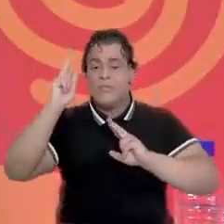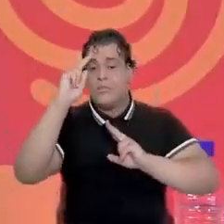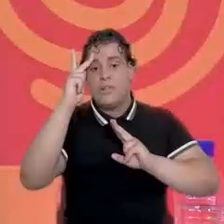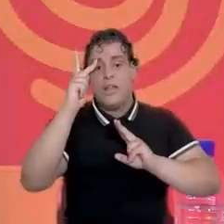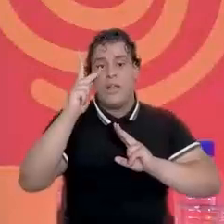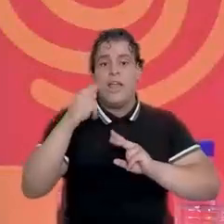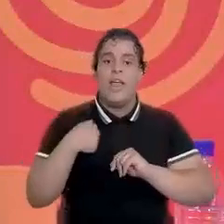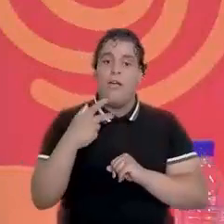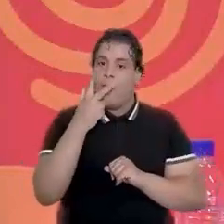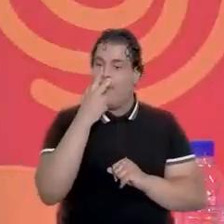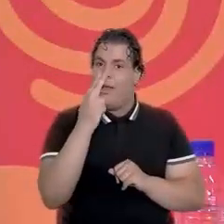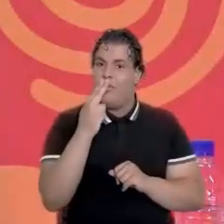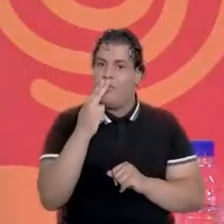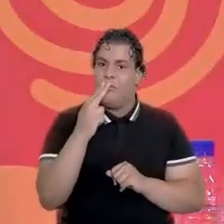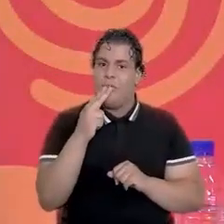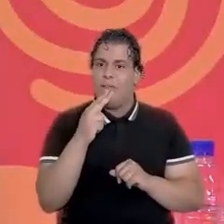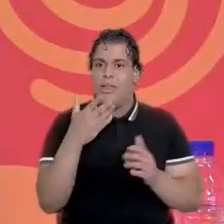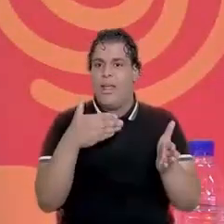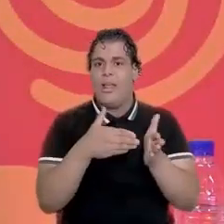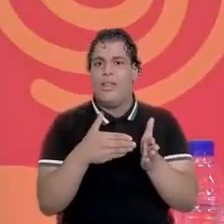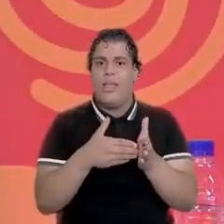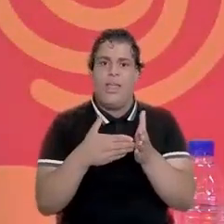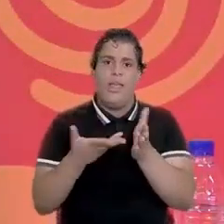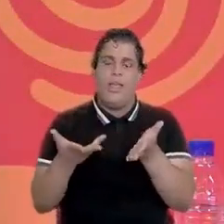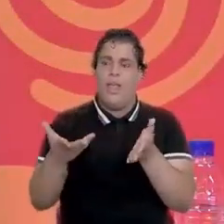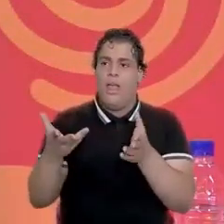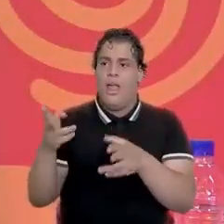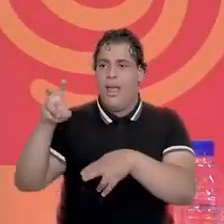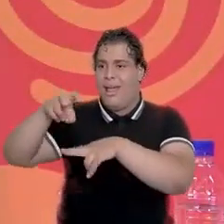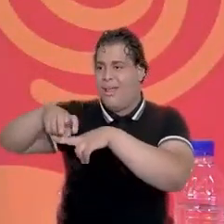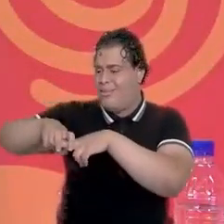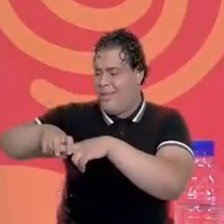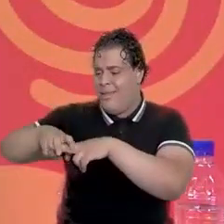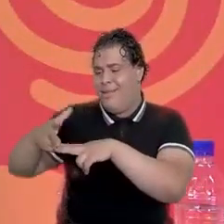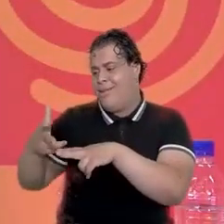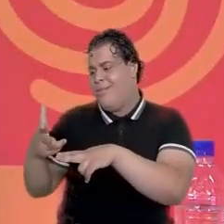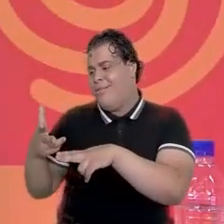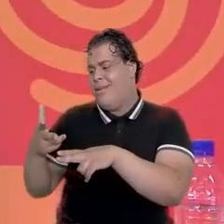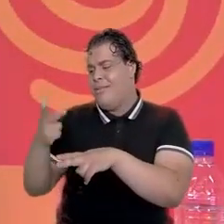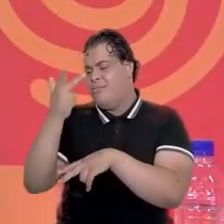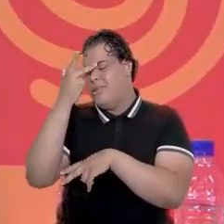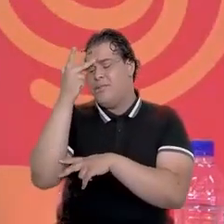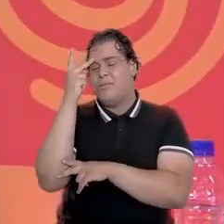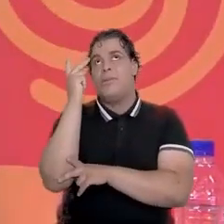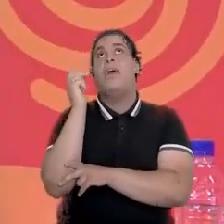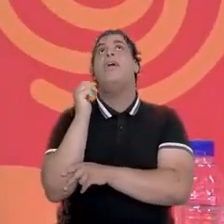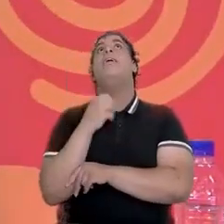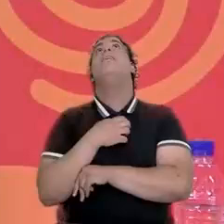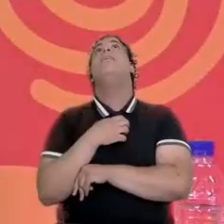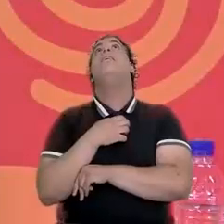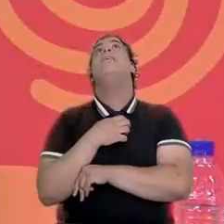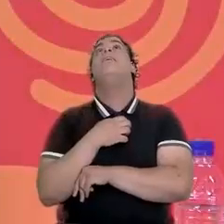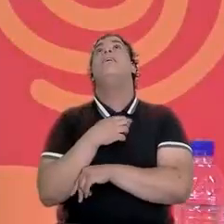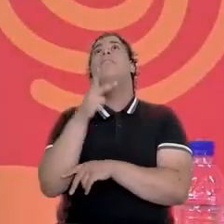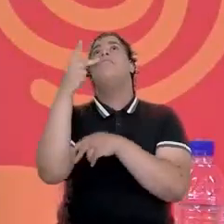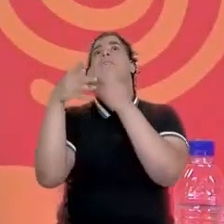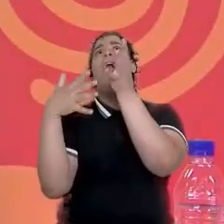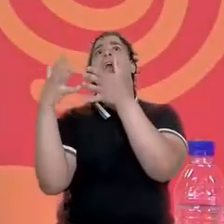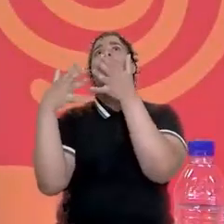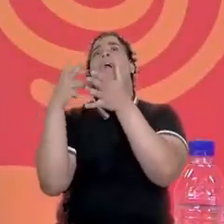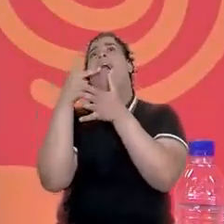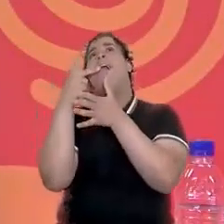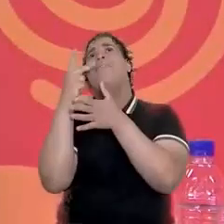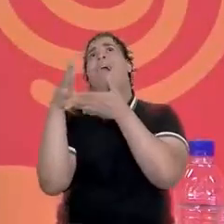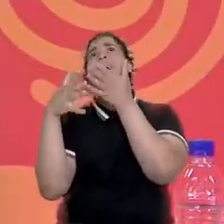da cadeira, não sei, dá uma impressão meio de divã, né? Então, eu já escutei cada coisa na minha cadeira, assim, que assim, as